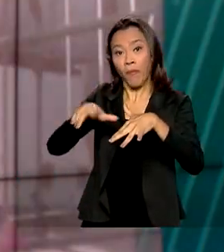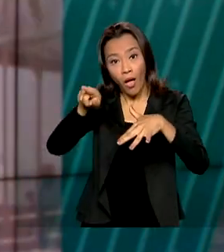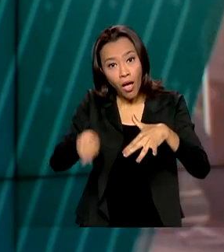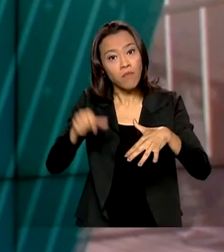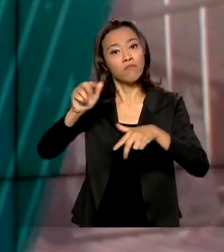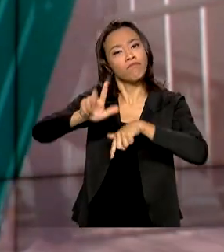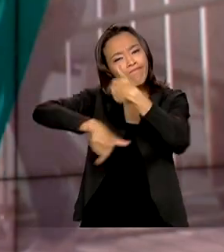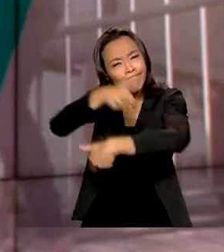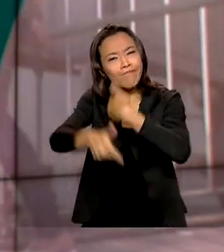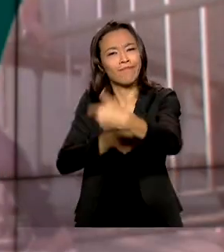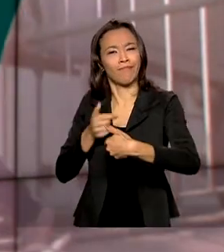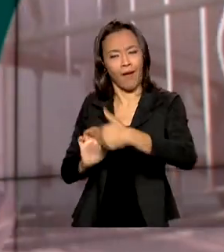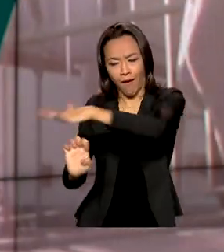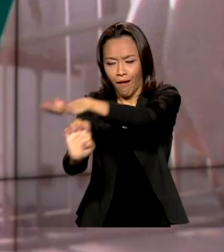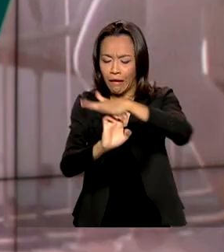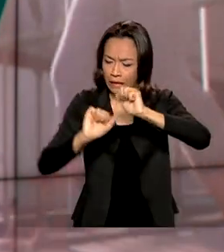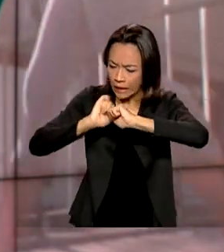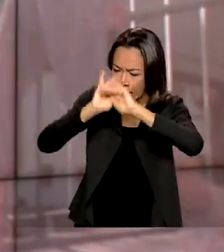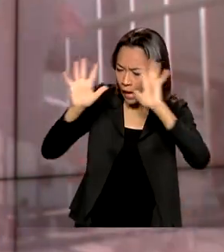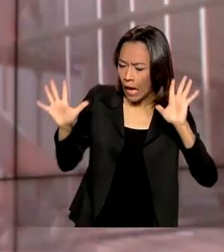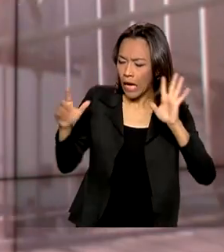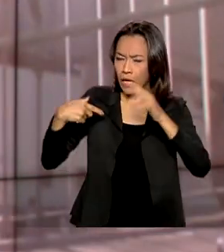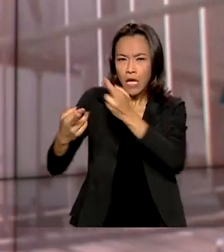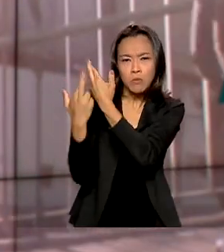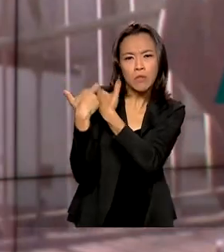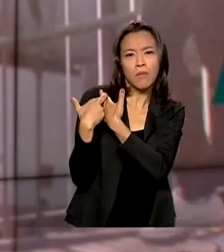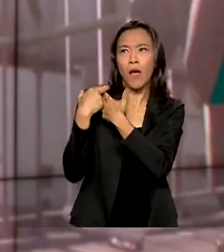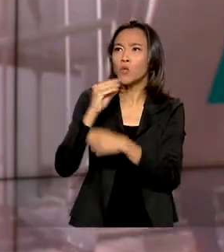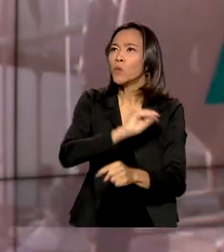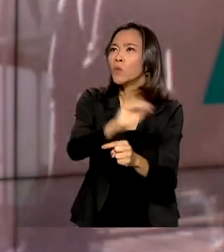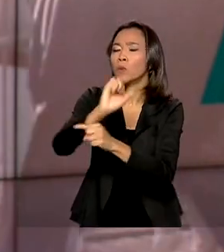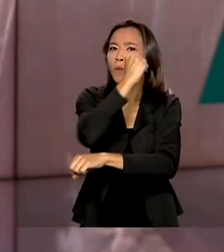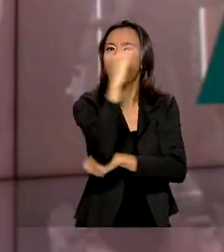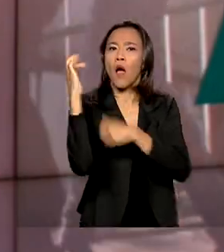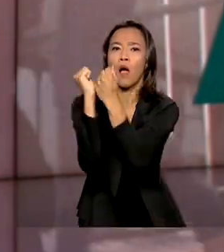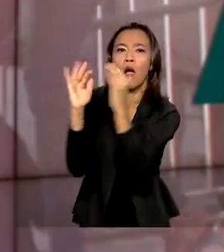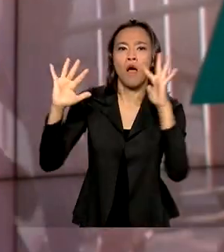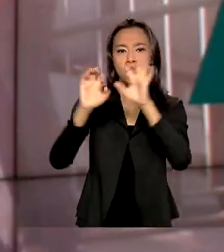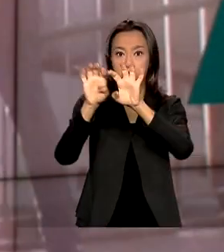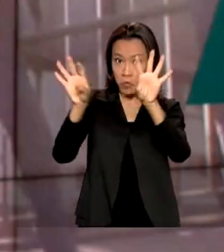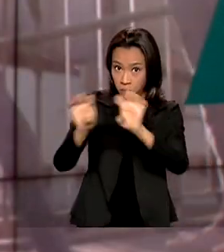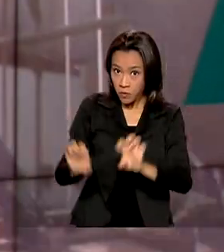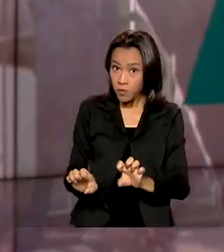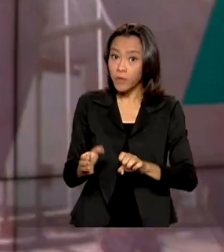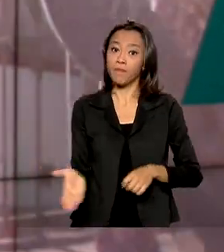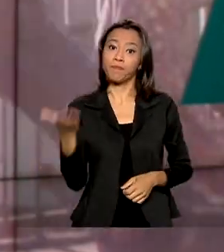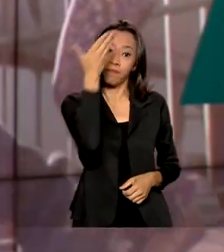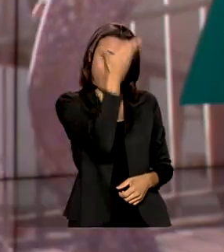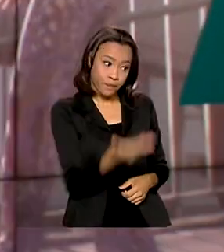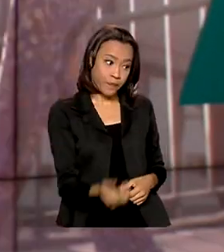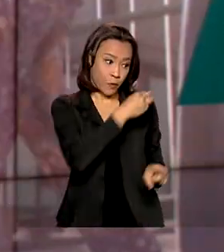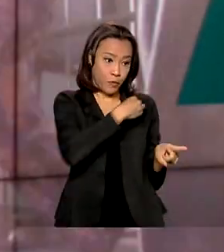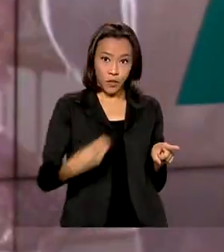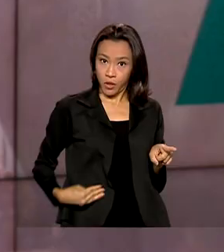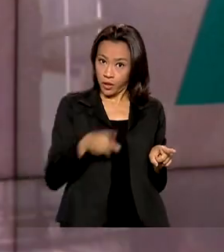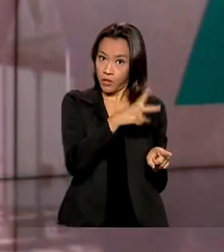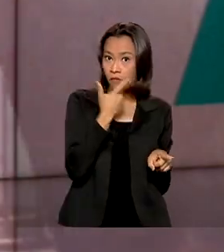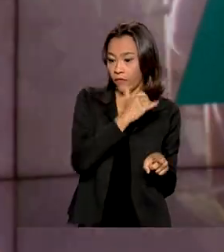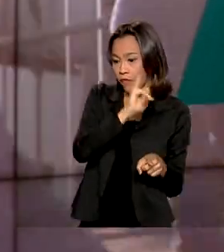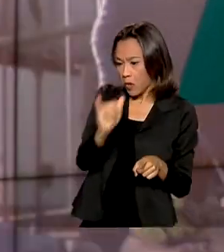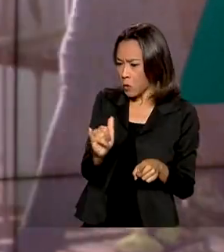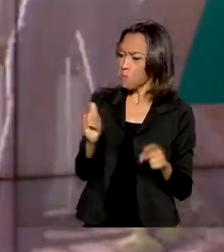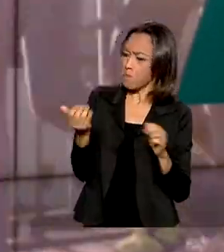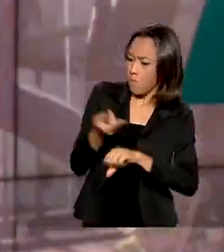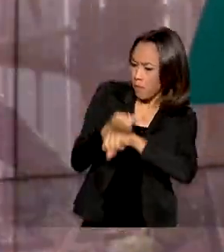atuação transparente, responsabilidade social e ambiental no setor de infraestrutura. O ministro Tarcísio de Freitas defendeu que a